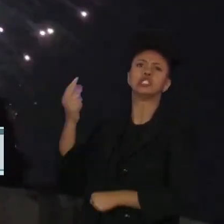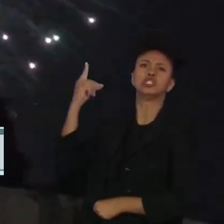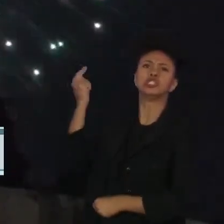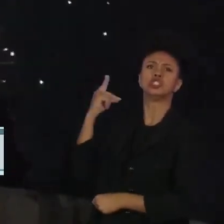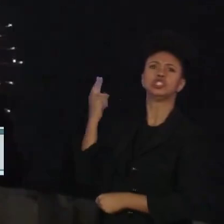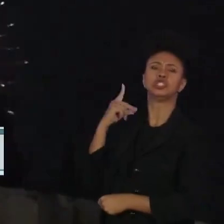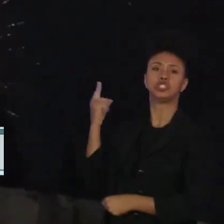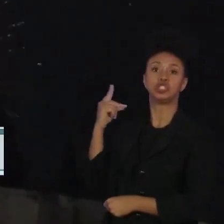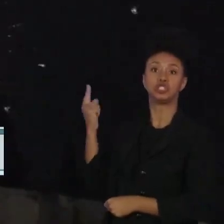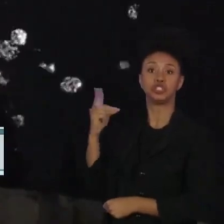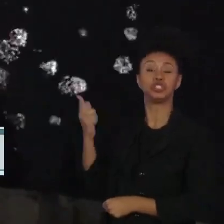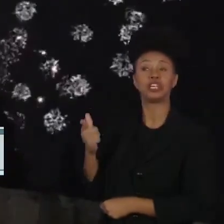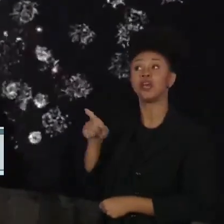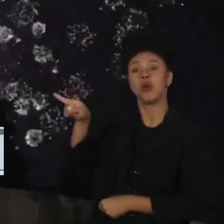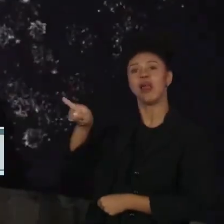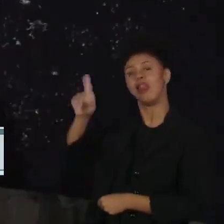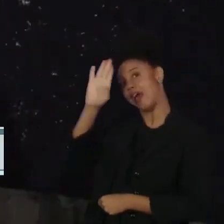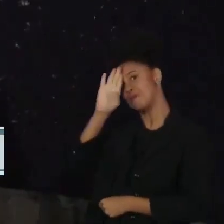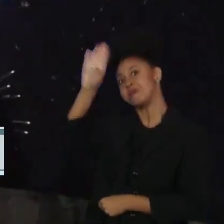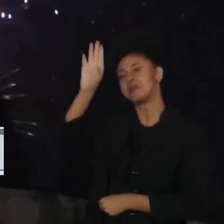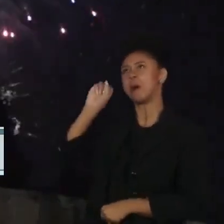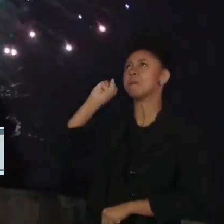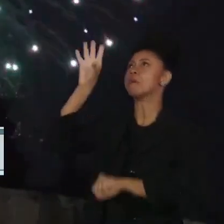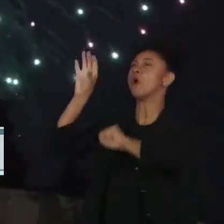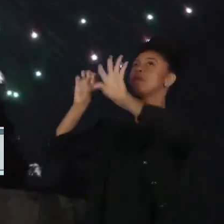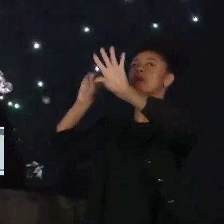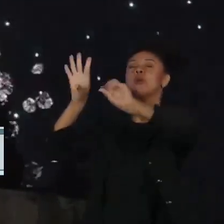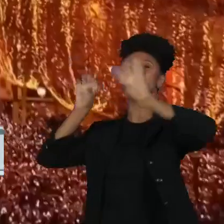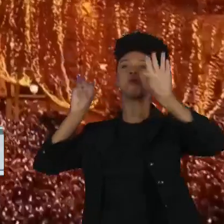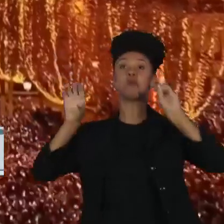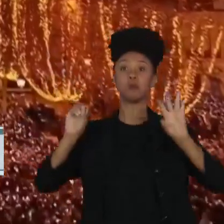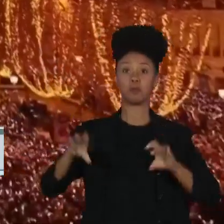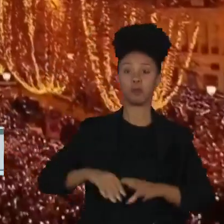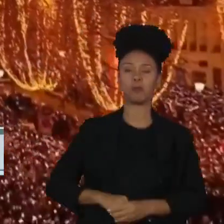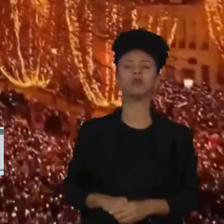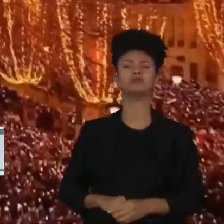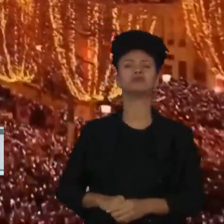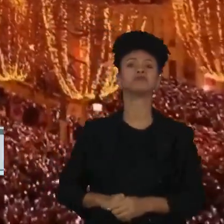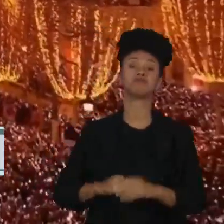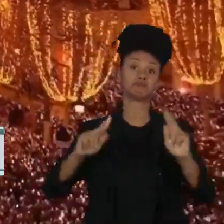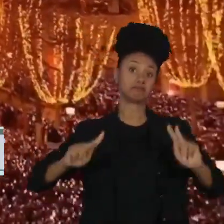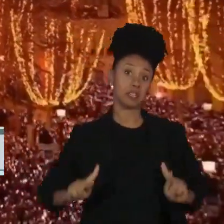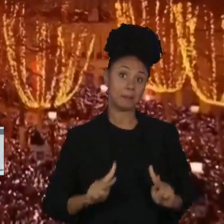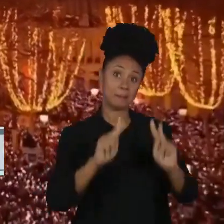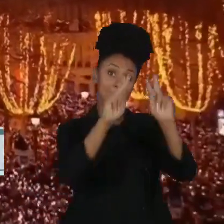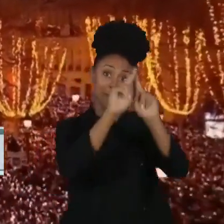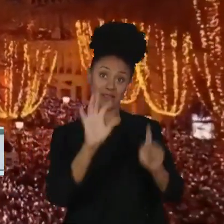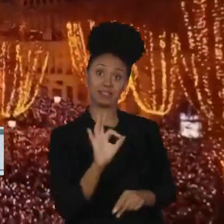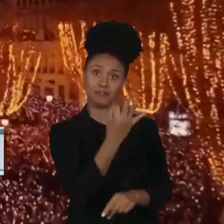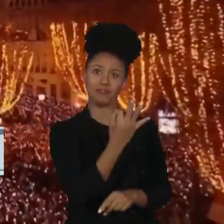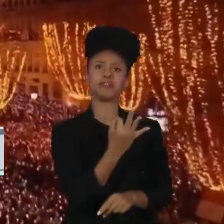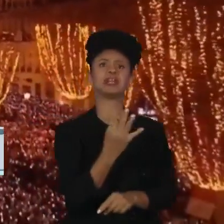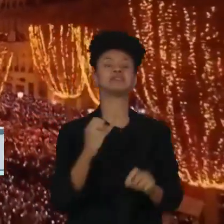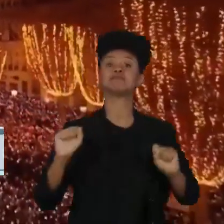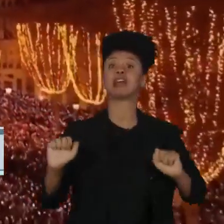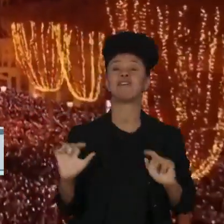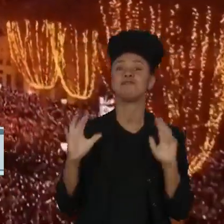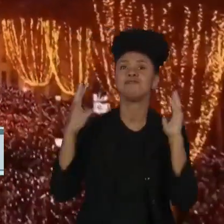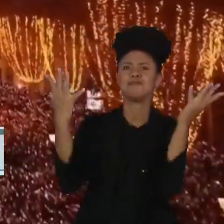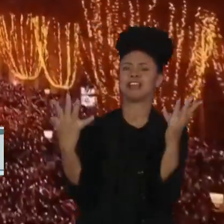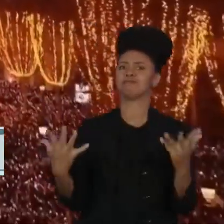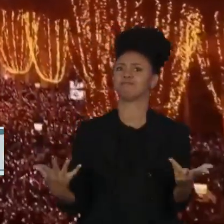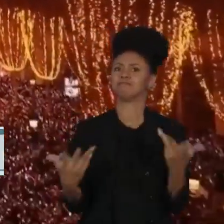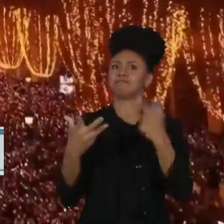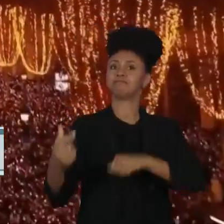foi o cenário e brilhou junto aos fogos. Em Paris, a festa emocionou em dose dupla.